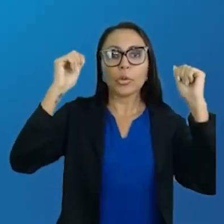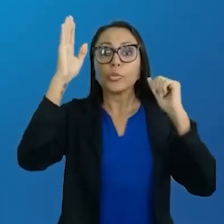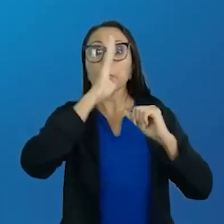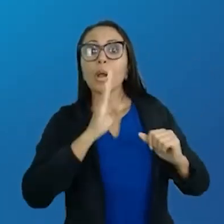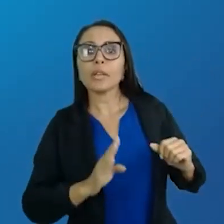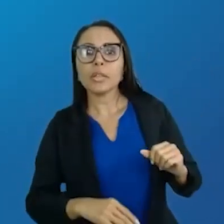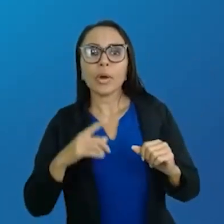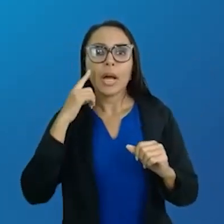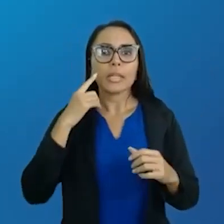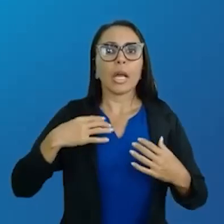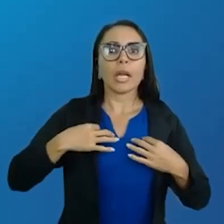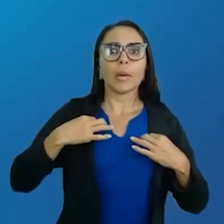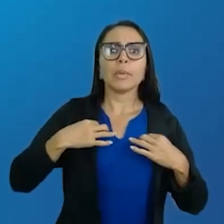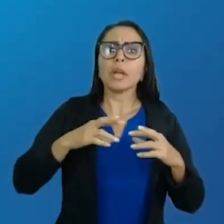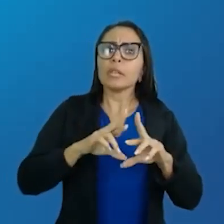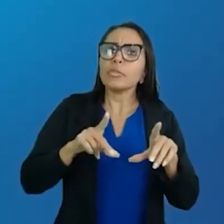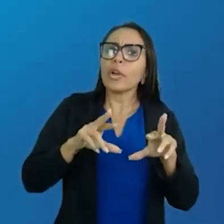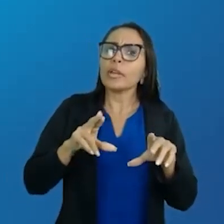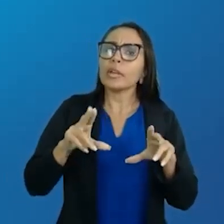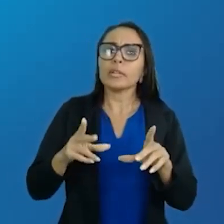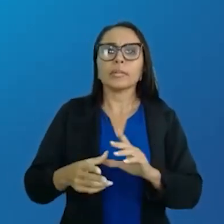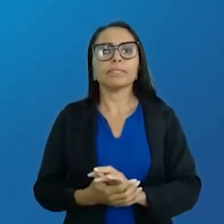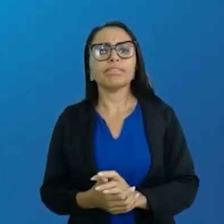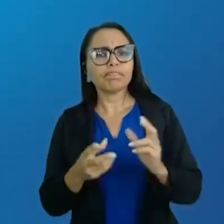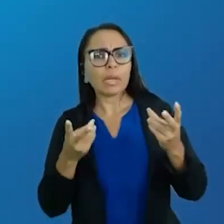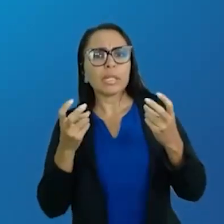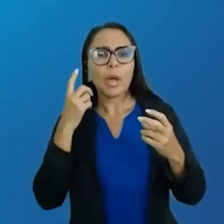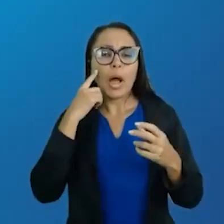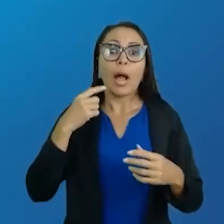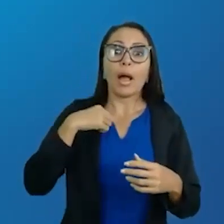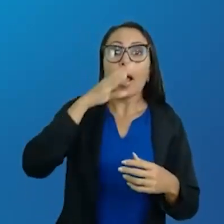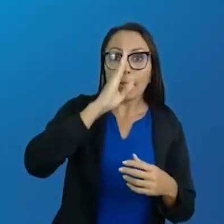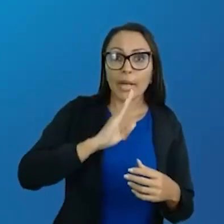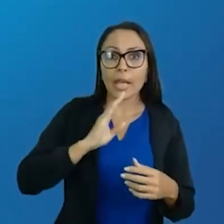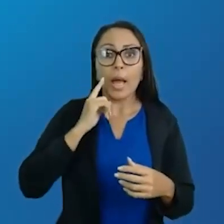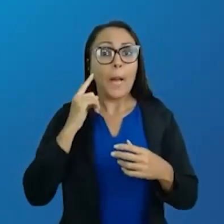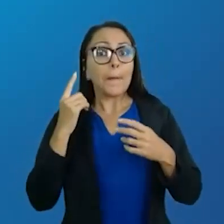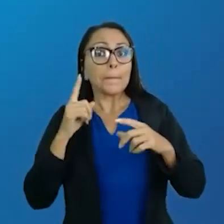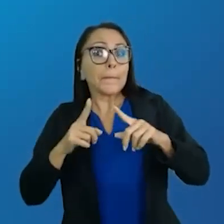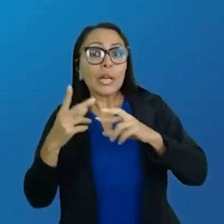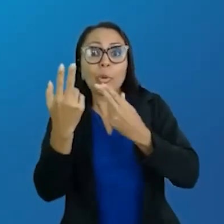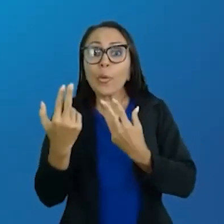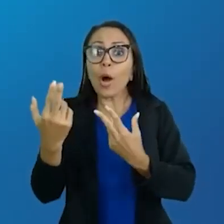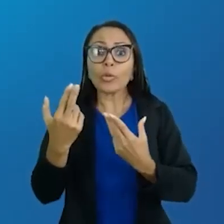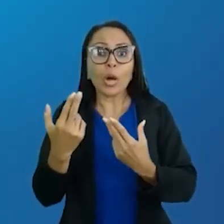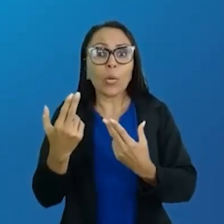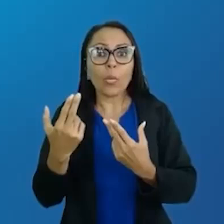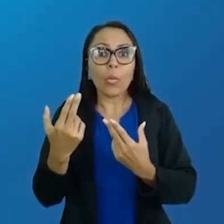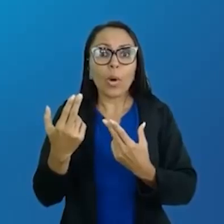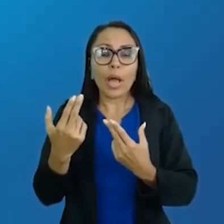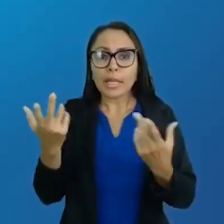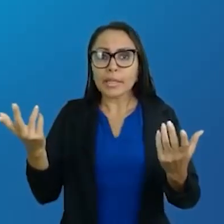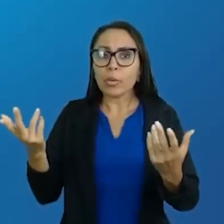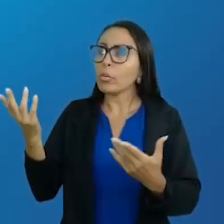tem as pessoas com camisas diferentes. Então, tipo, mas todas as camisas são amarelas. Sim, mas não são iguais. Não são a mesma camisa do Brasil do mesmo